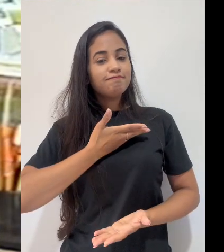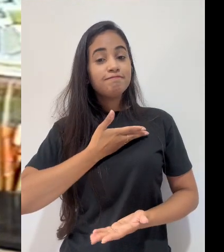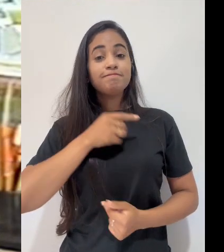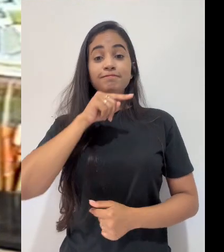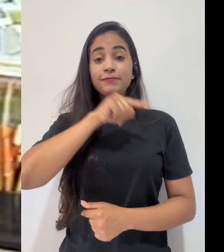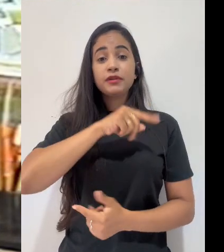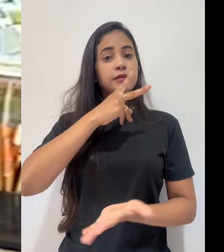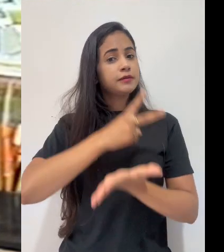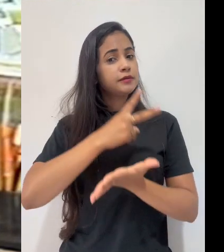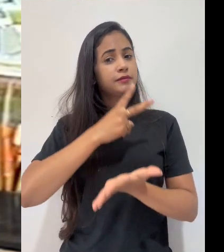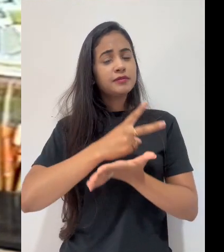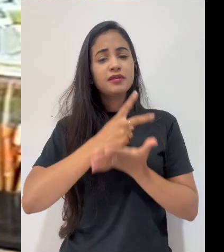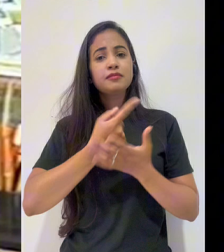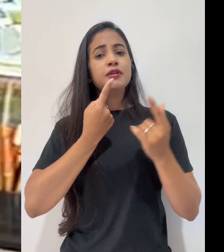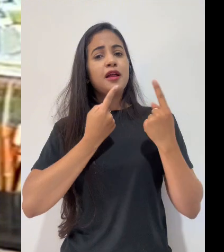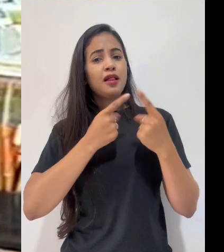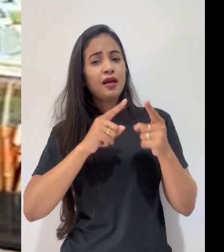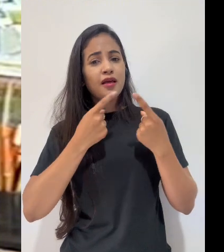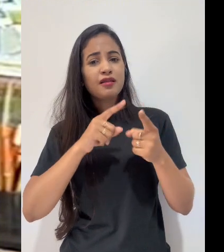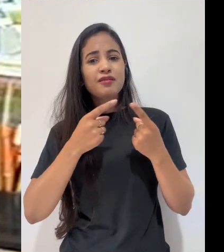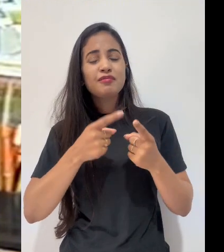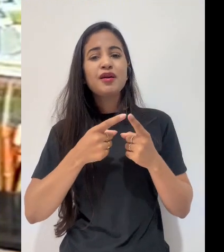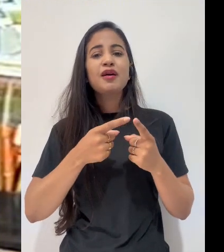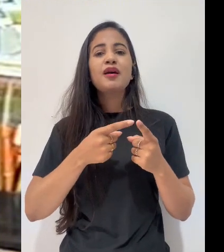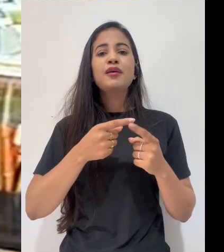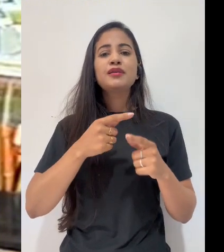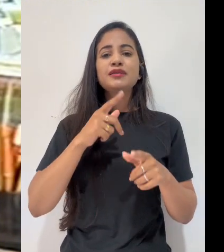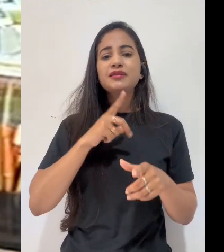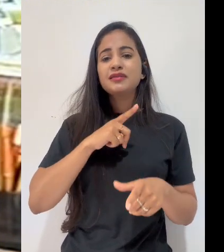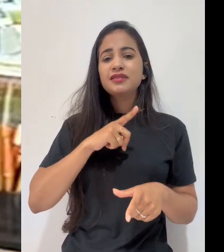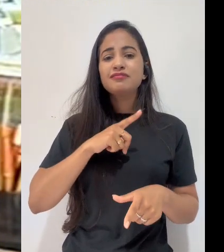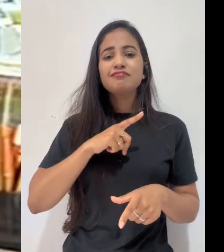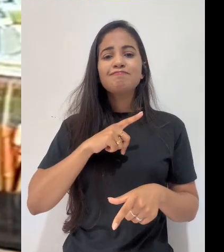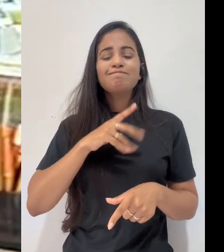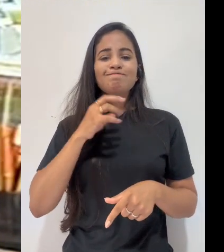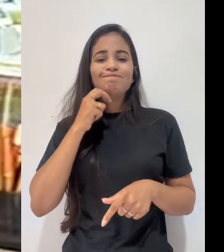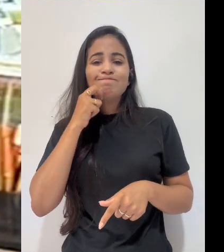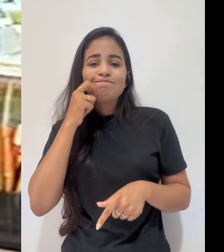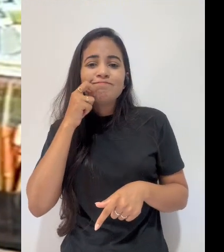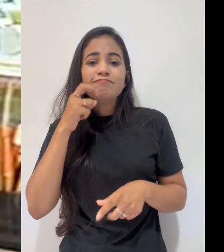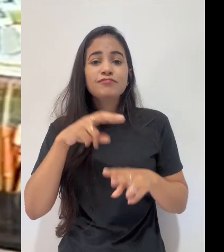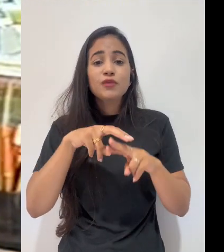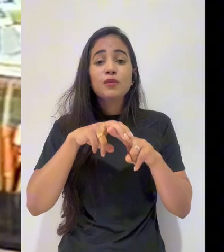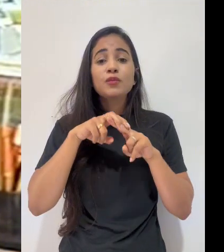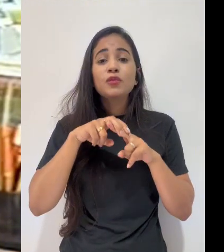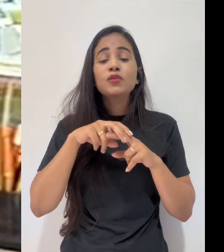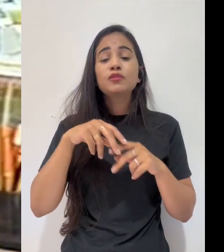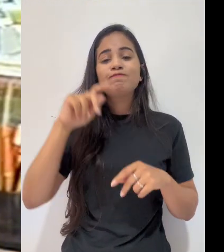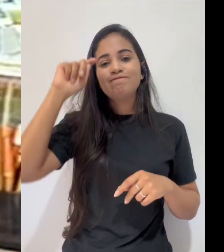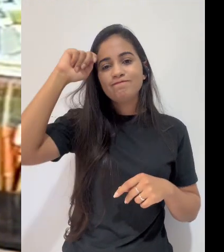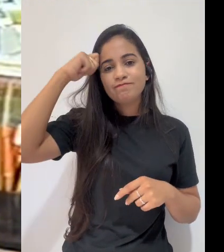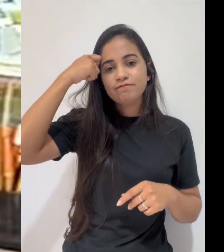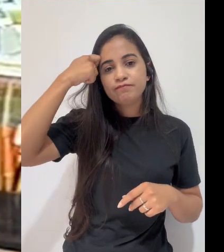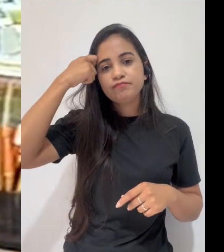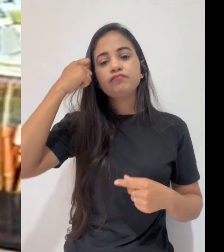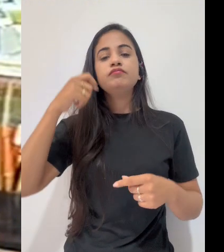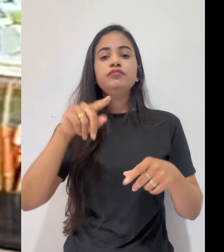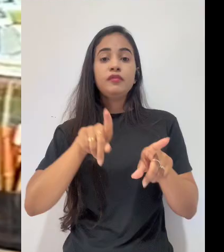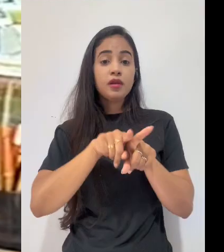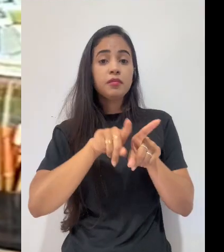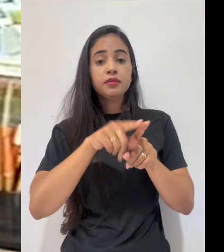o Vicente reclamava das situações de constrangimento por que passava em face de discriminação racial. Houve um episódio, inclusive,